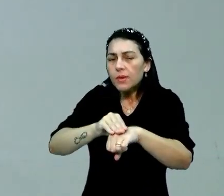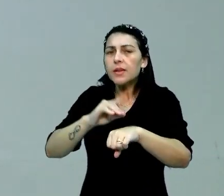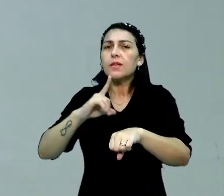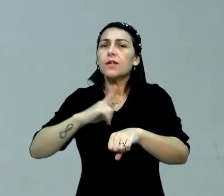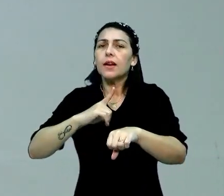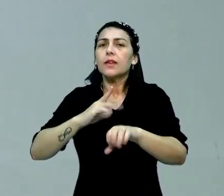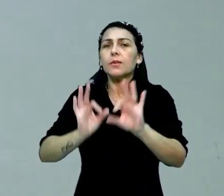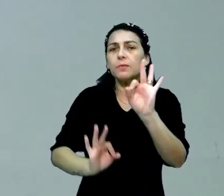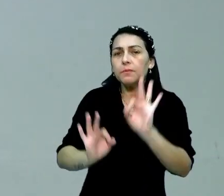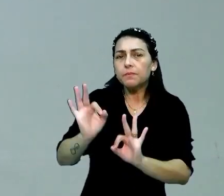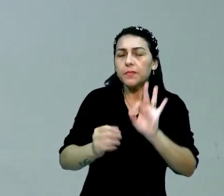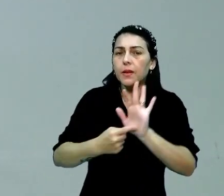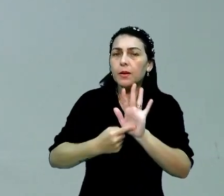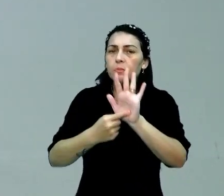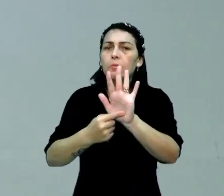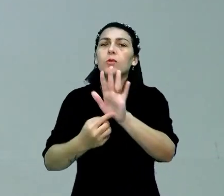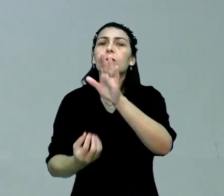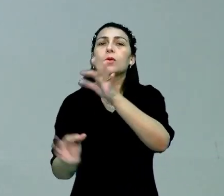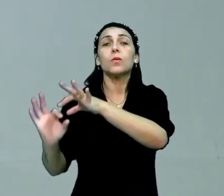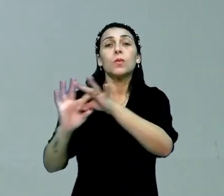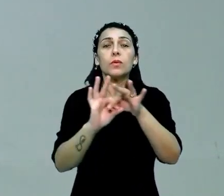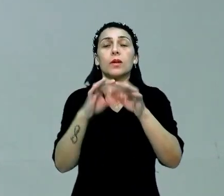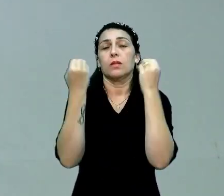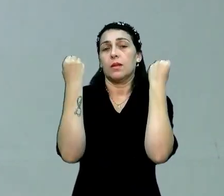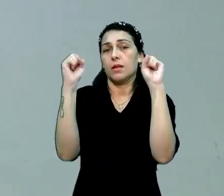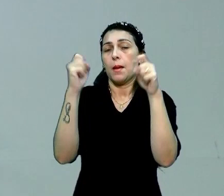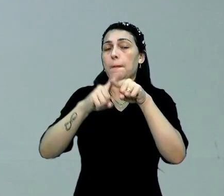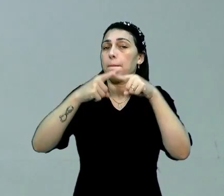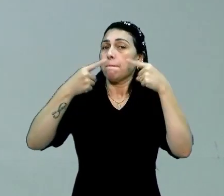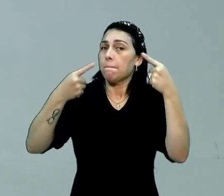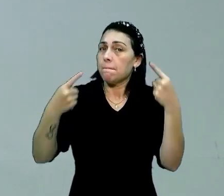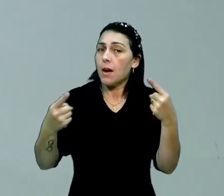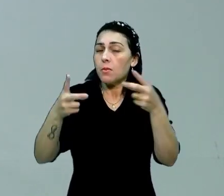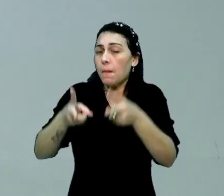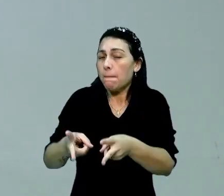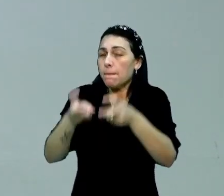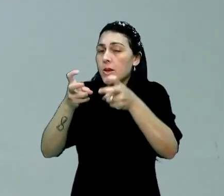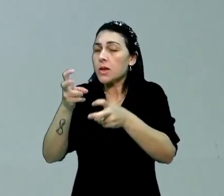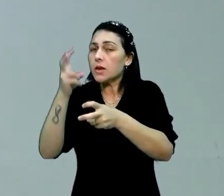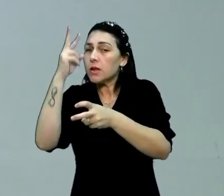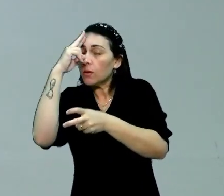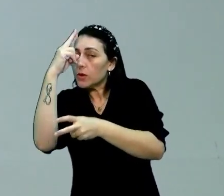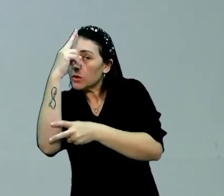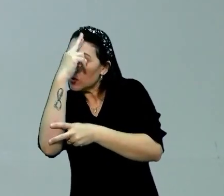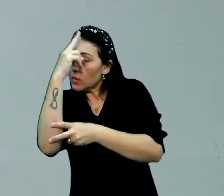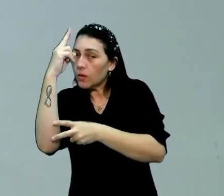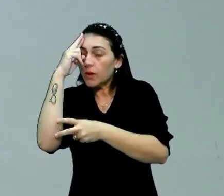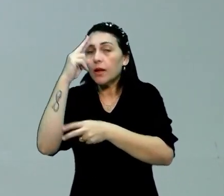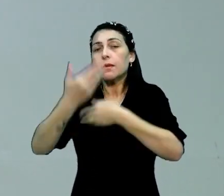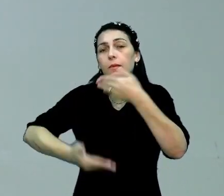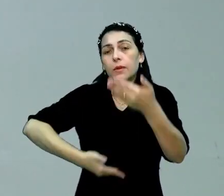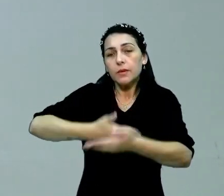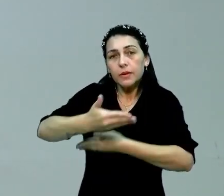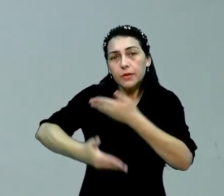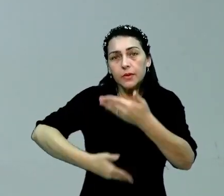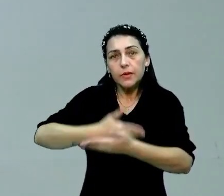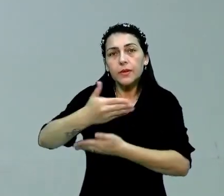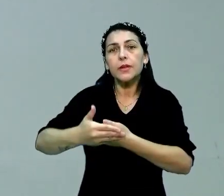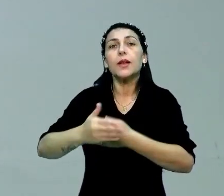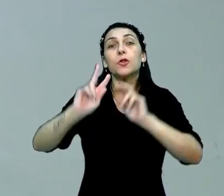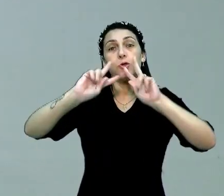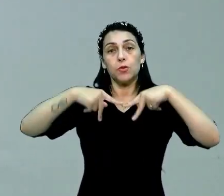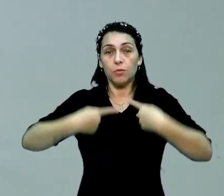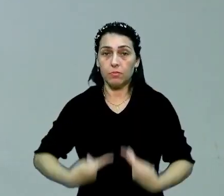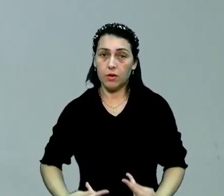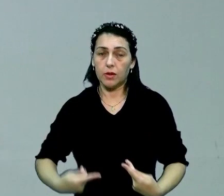elencando. A gente está aqui abordando o contexto da educação física, mas em uma percepção histórica, que é relacionada à área de humanas.